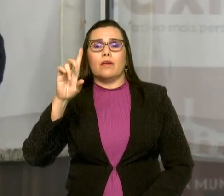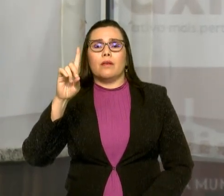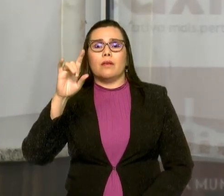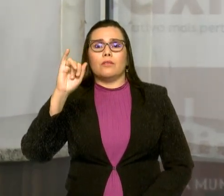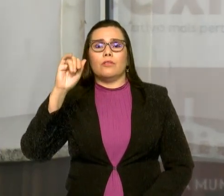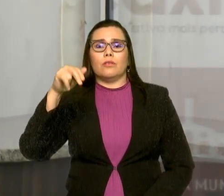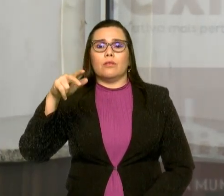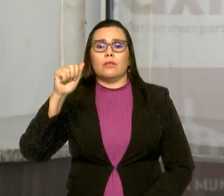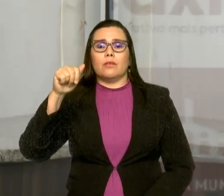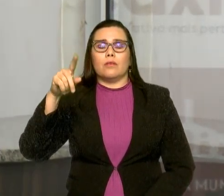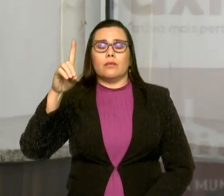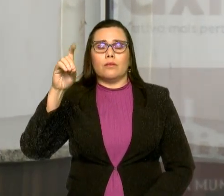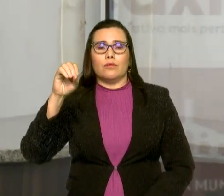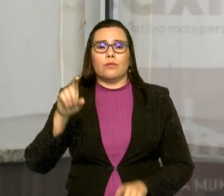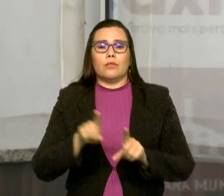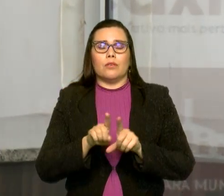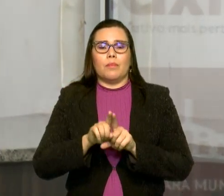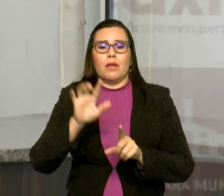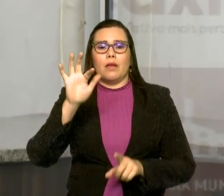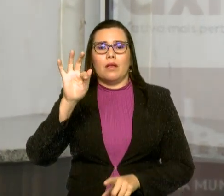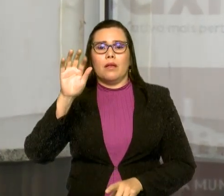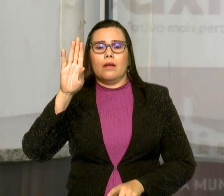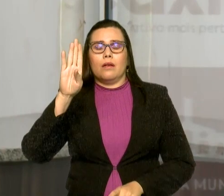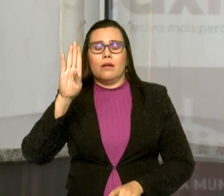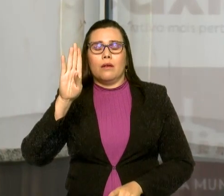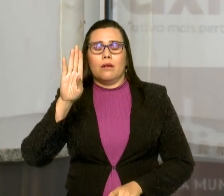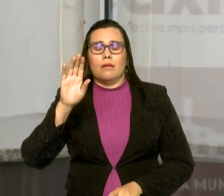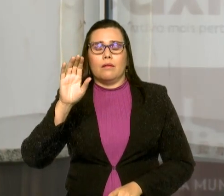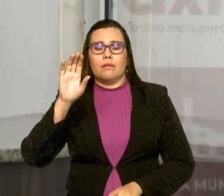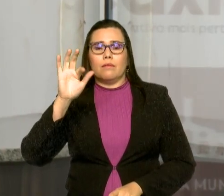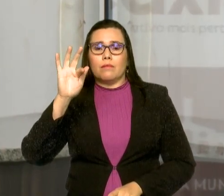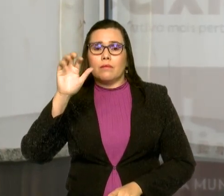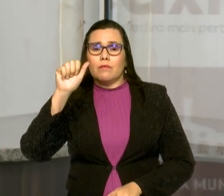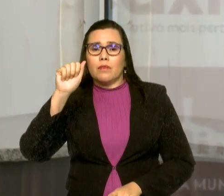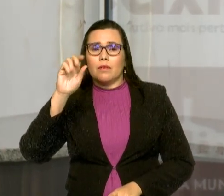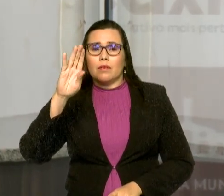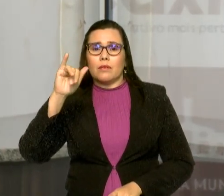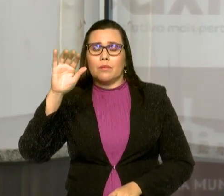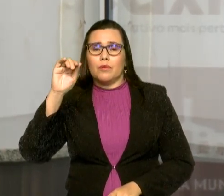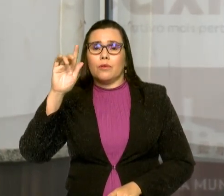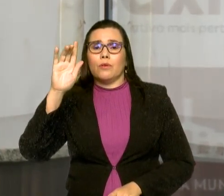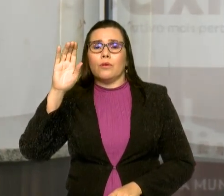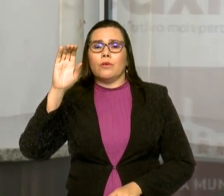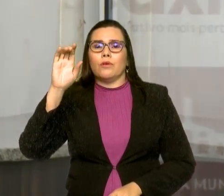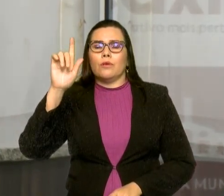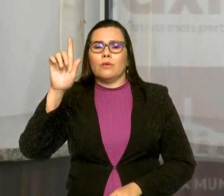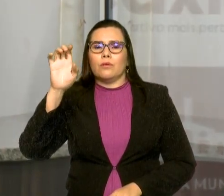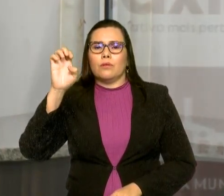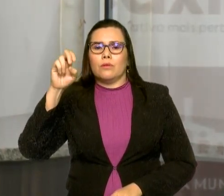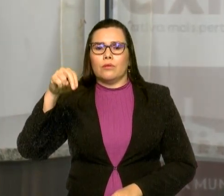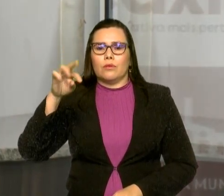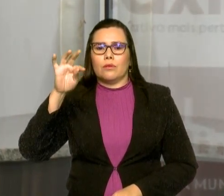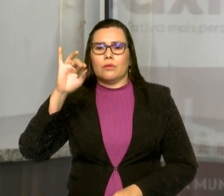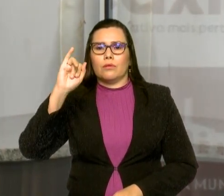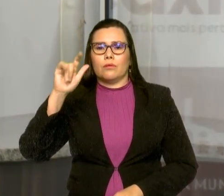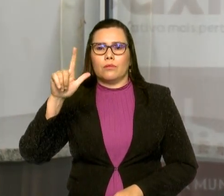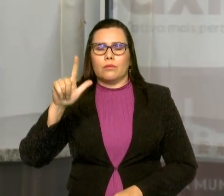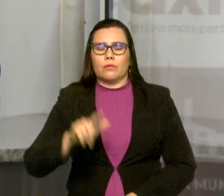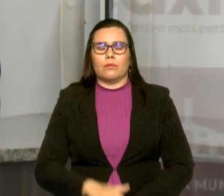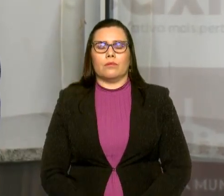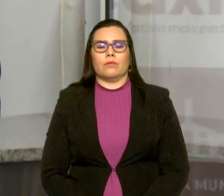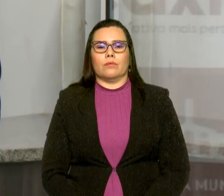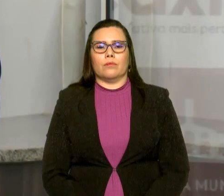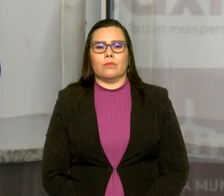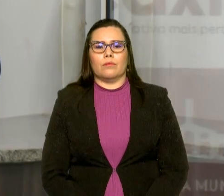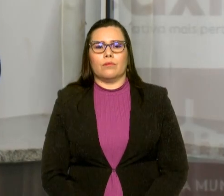ser o deputado mais longevo da história do Maranhão. O povo do Maranhão, o povo dessa região, senhora presidente,